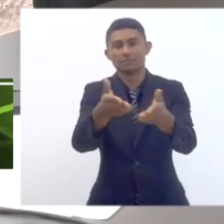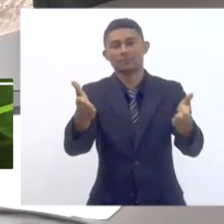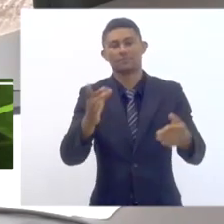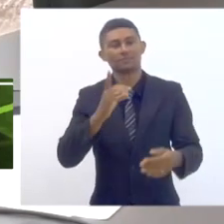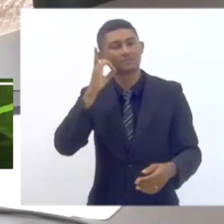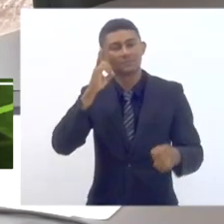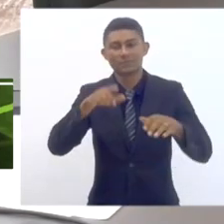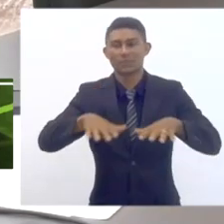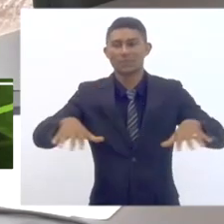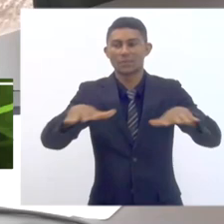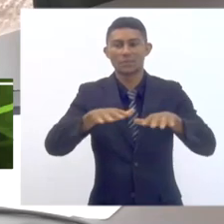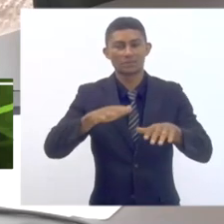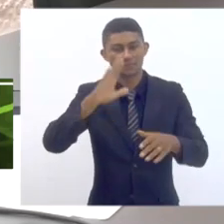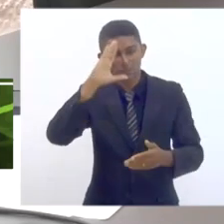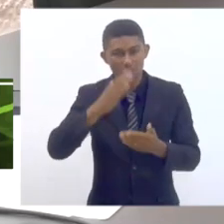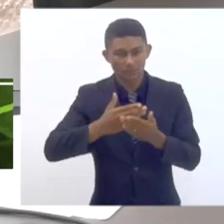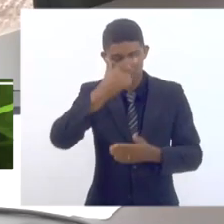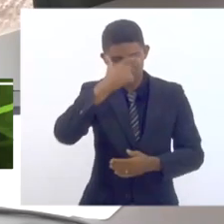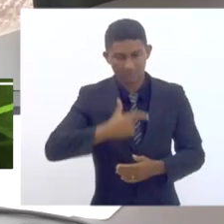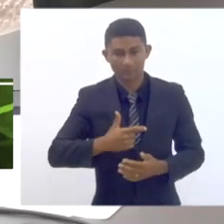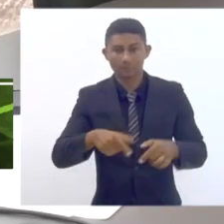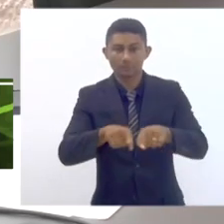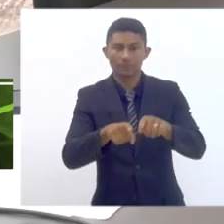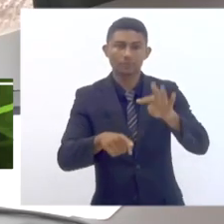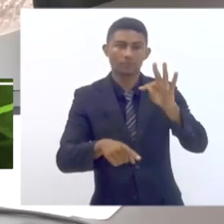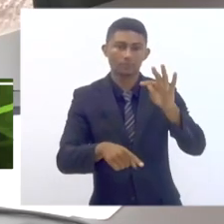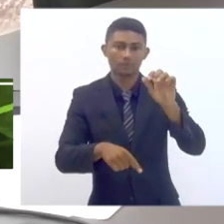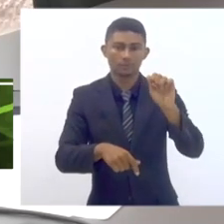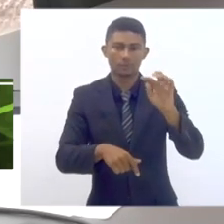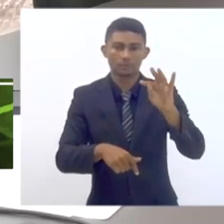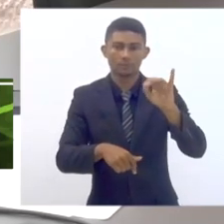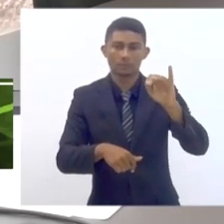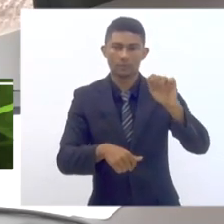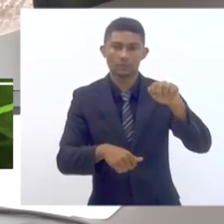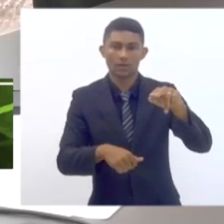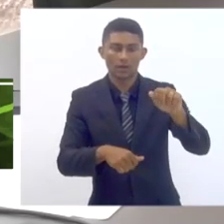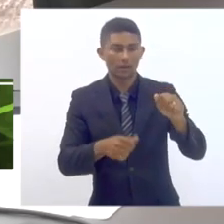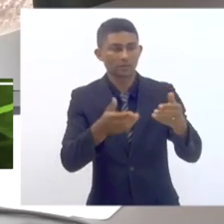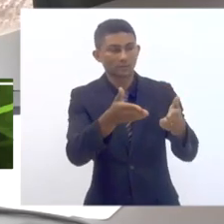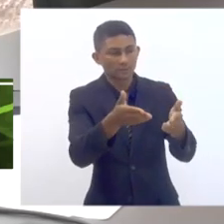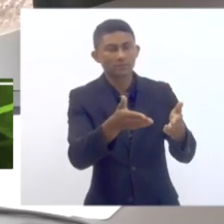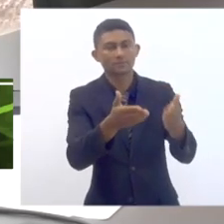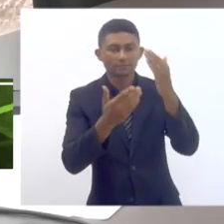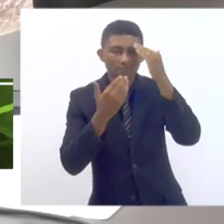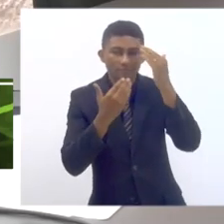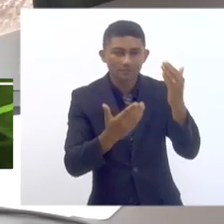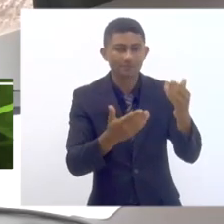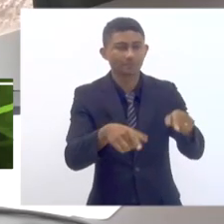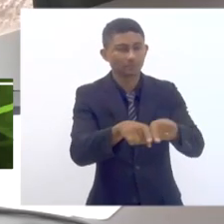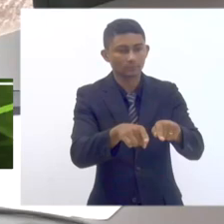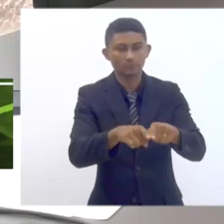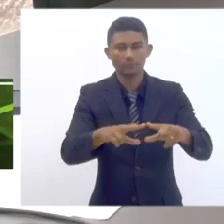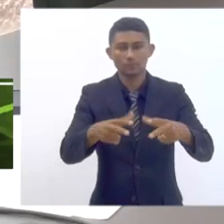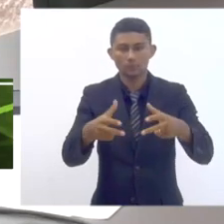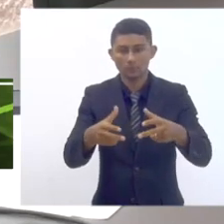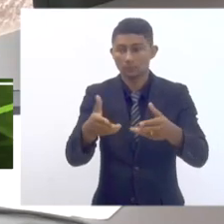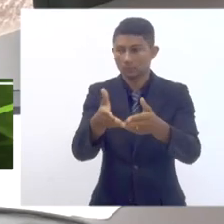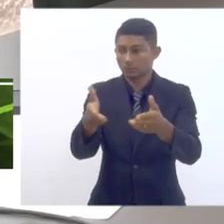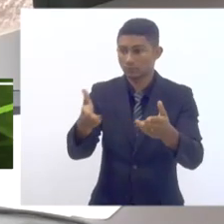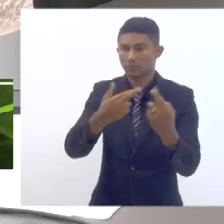aqui, agradecer a Tatiana, e em nome da Tatiana estendo a todos os demais responsáveis aqui pela comissão, meu